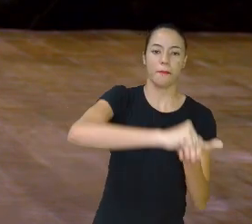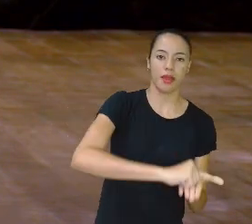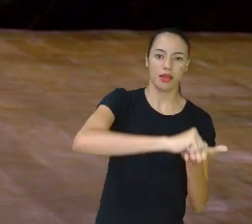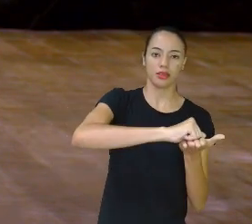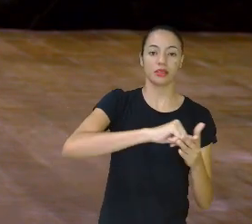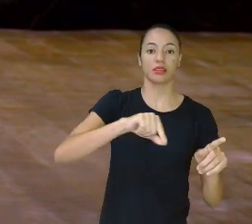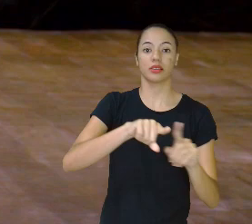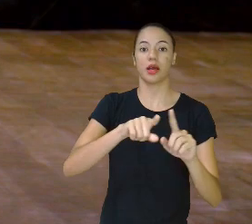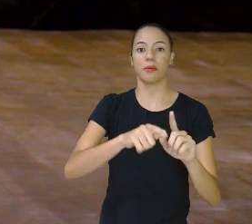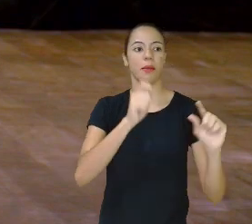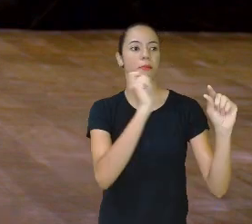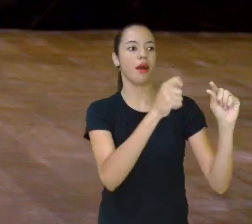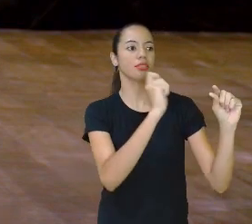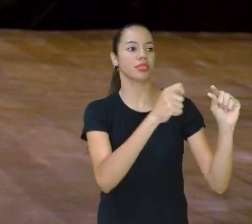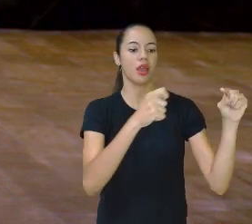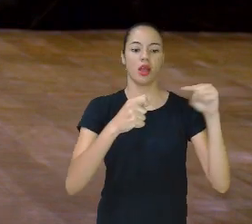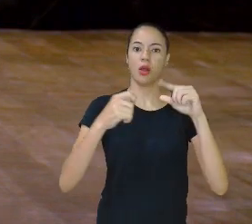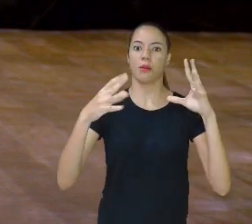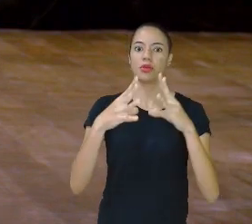martelo quando o meu sumiu.